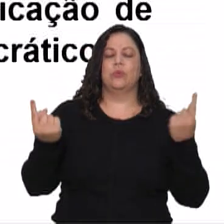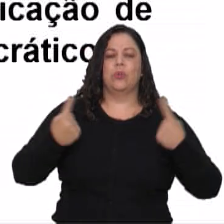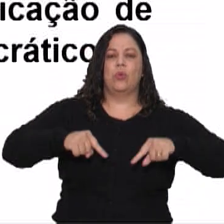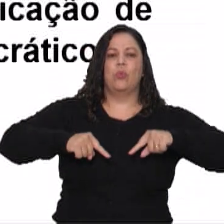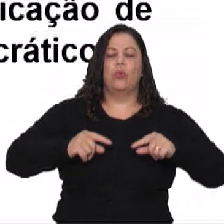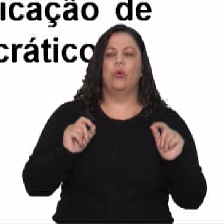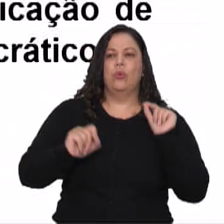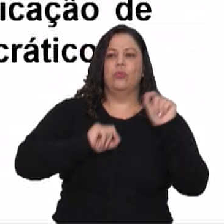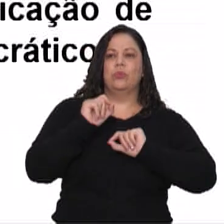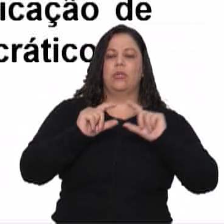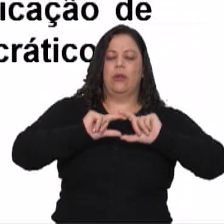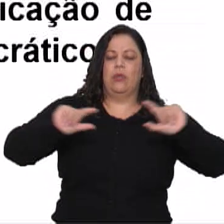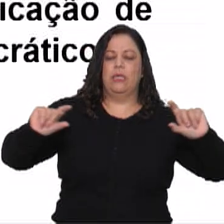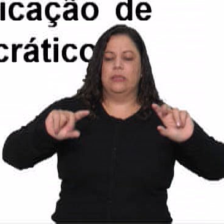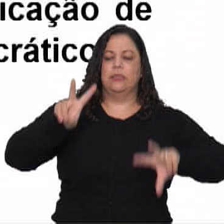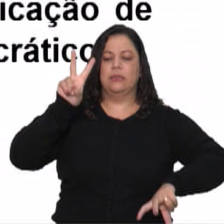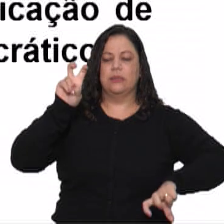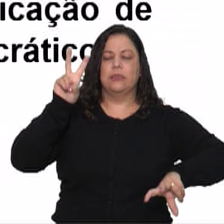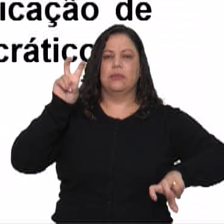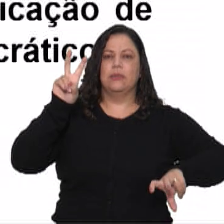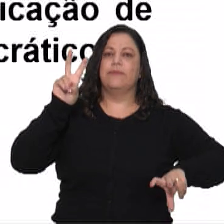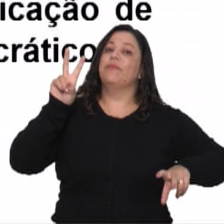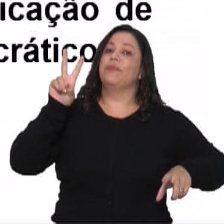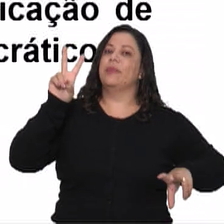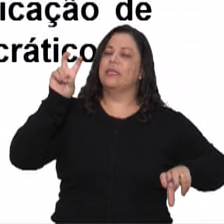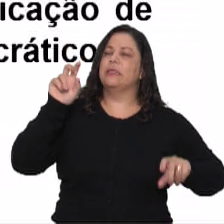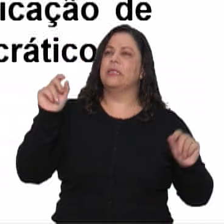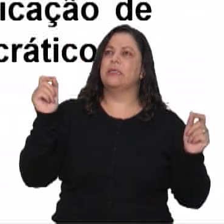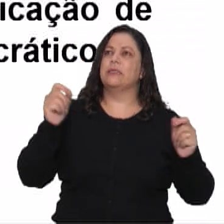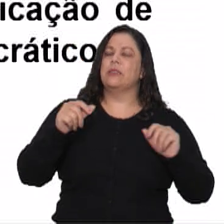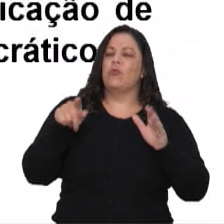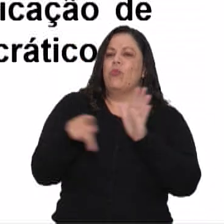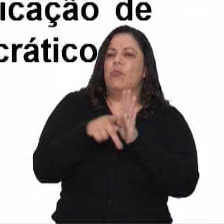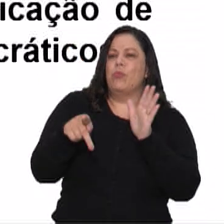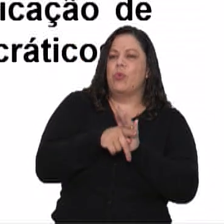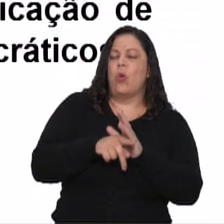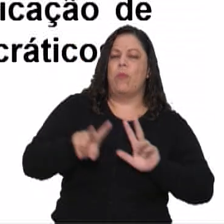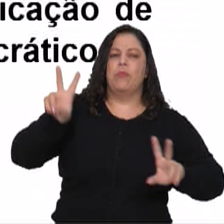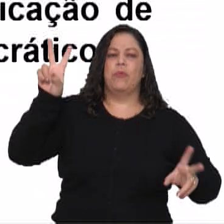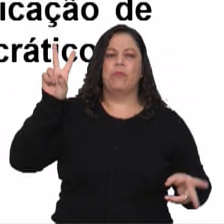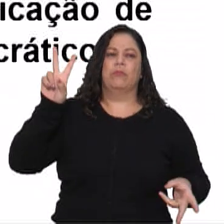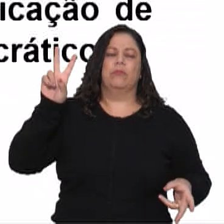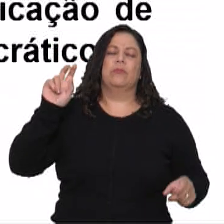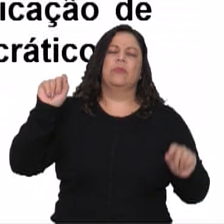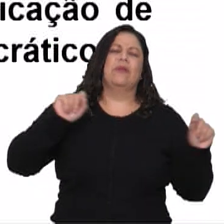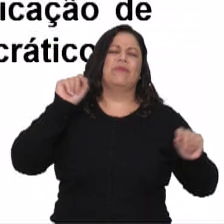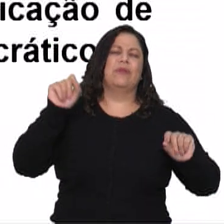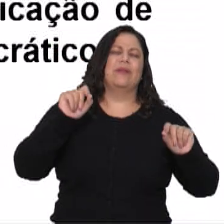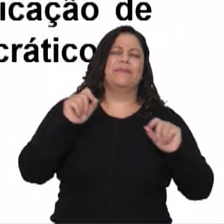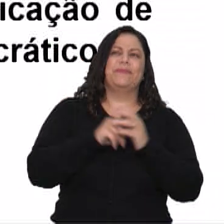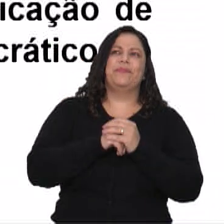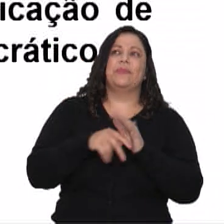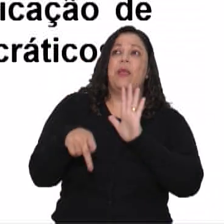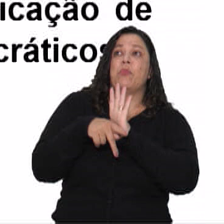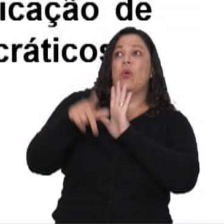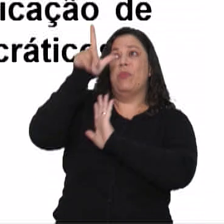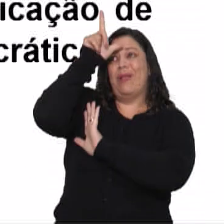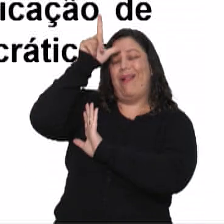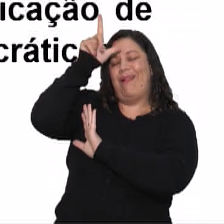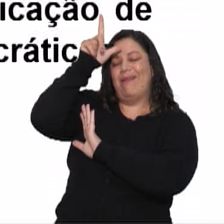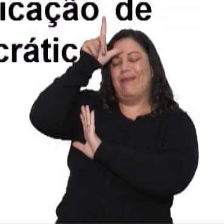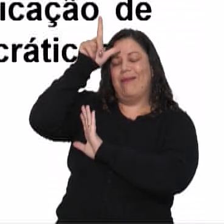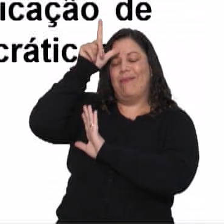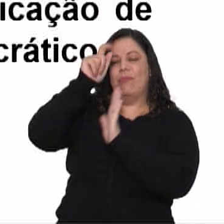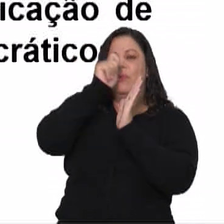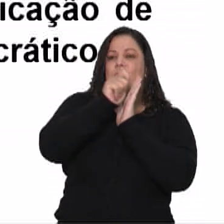fragmento, que é a citação literal das palavras de um autor por outro. O termo foi cunhado pelo helenista alemão Hermann Diels em